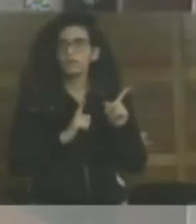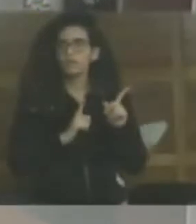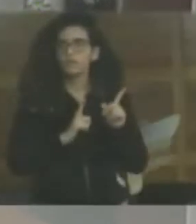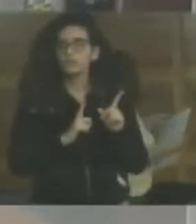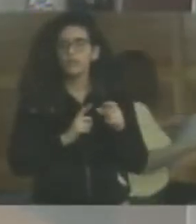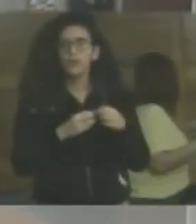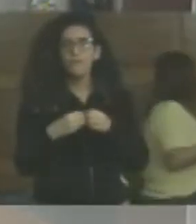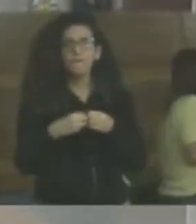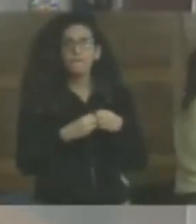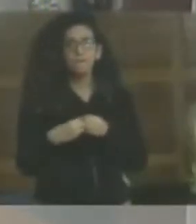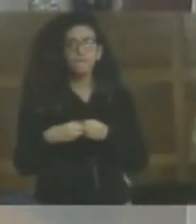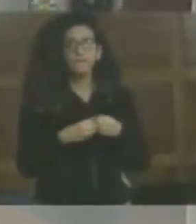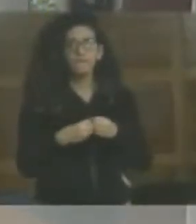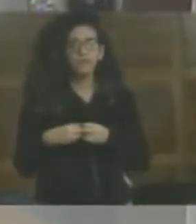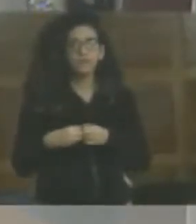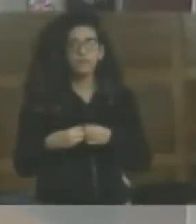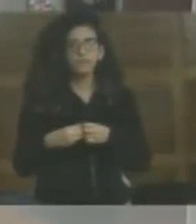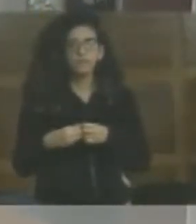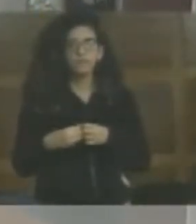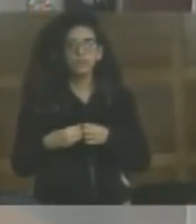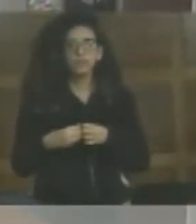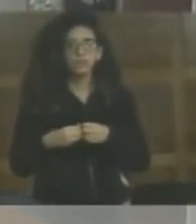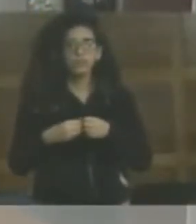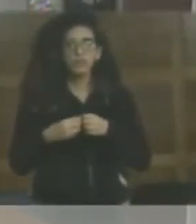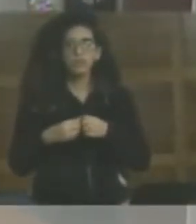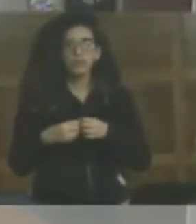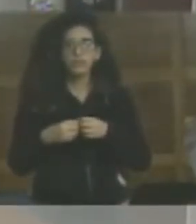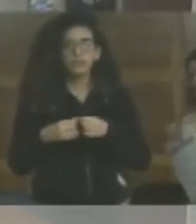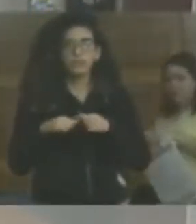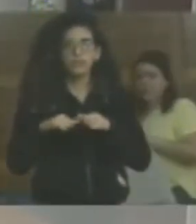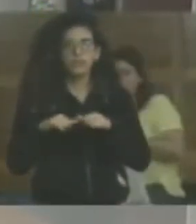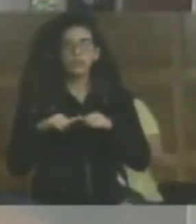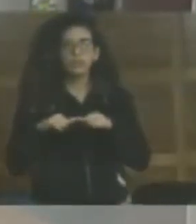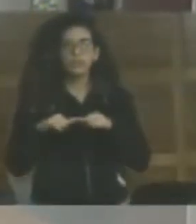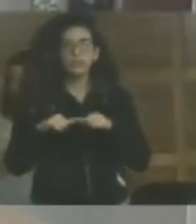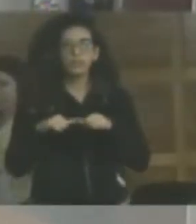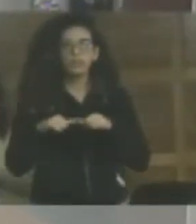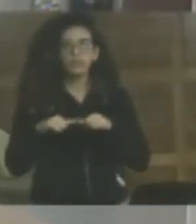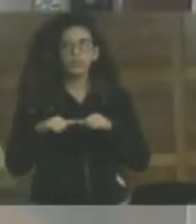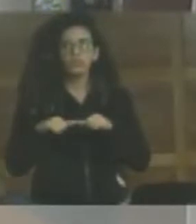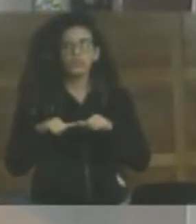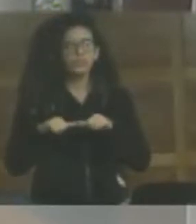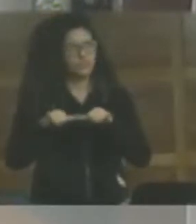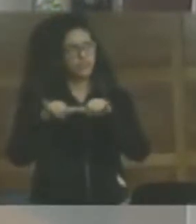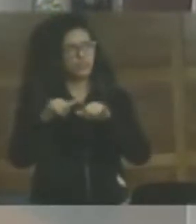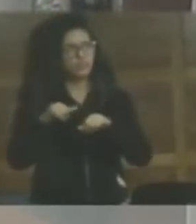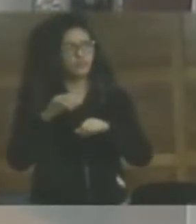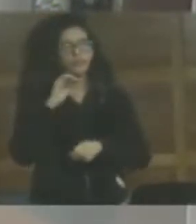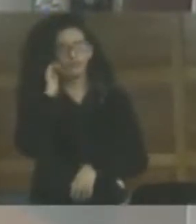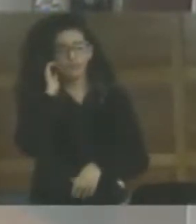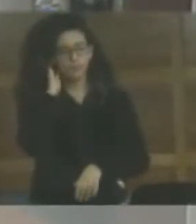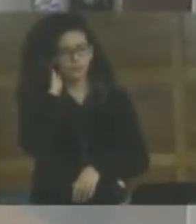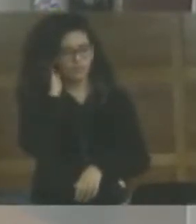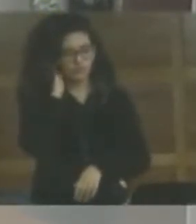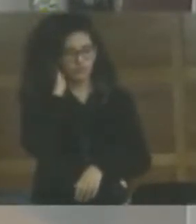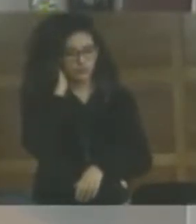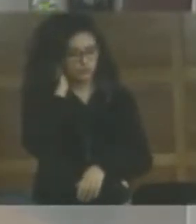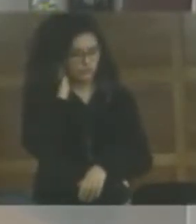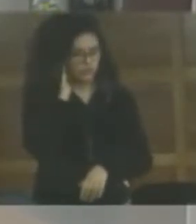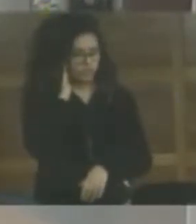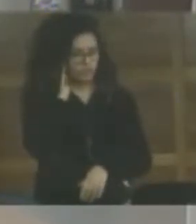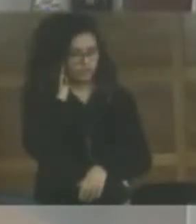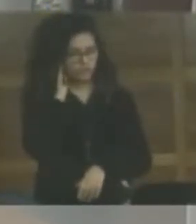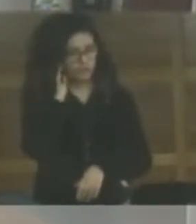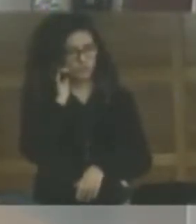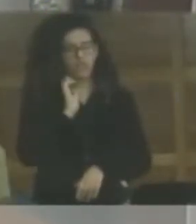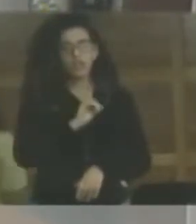perto do shopping. Aquela ali é importante, ela traz mais visibilidade e mais segurança para o pedestre. Não só ali, como em